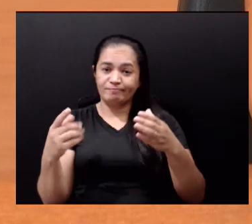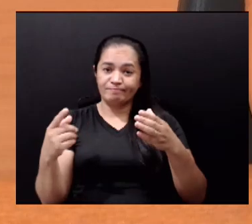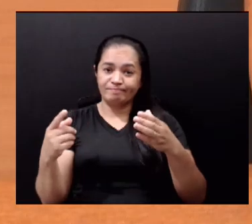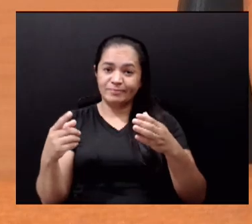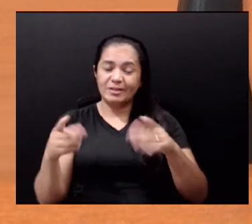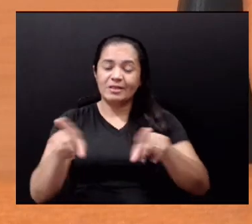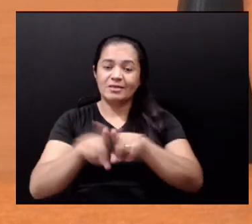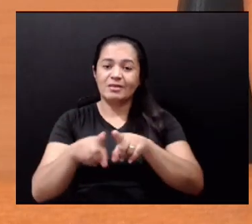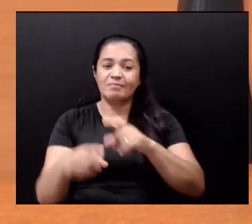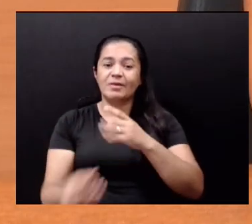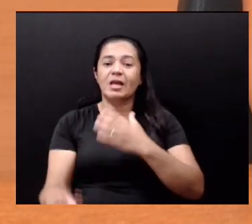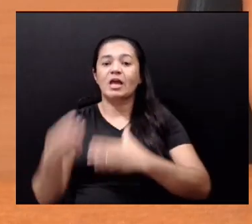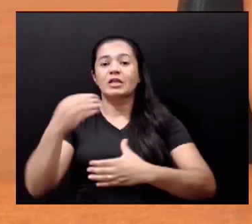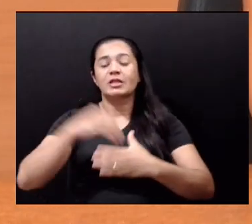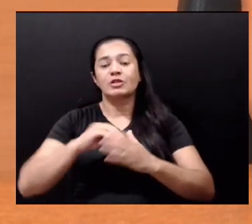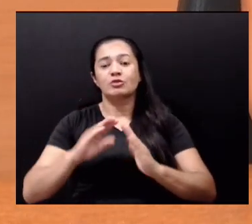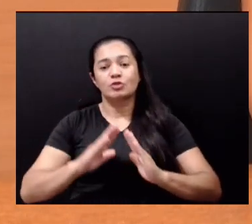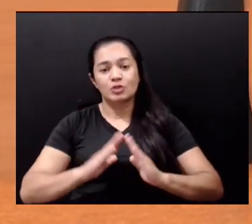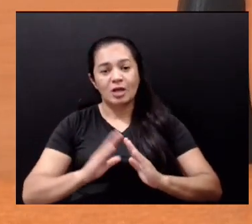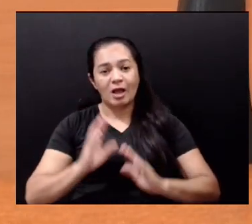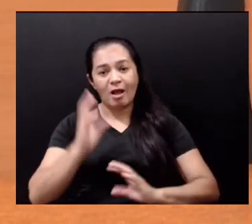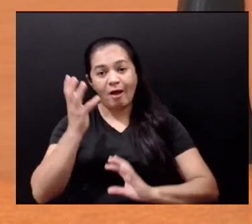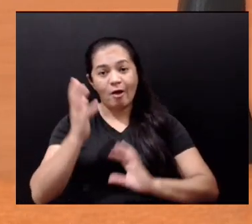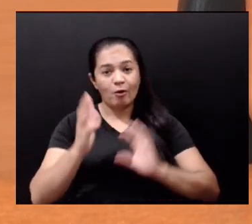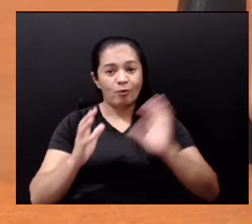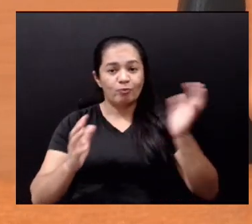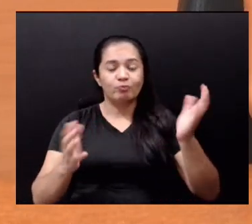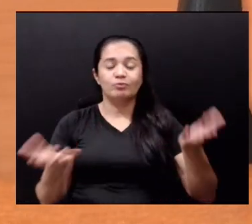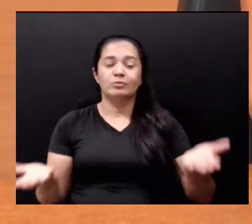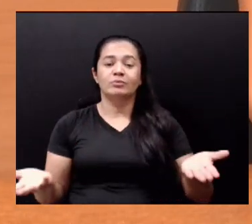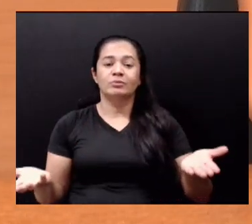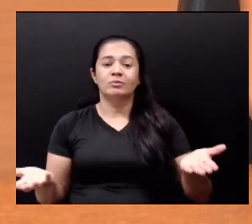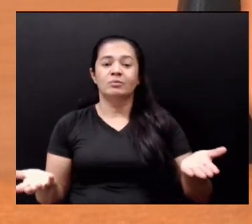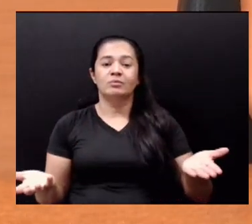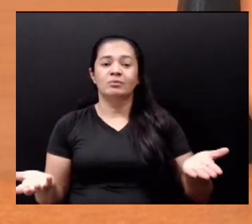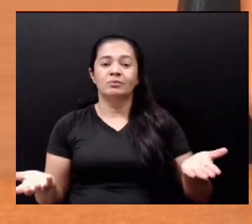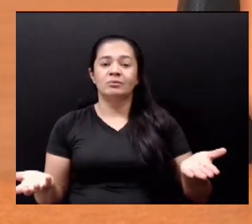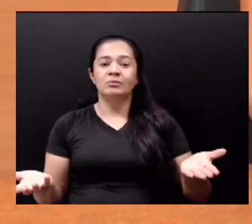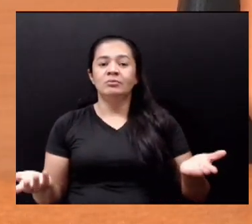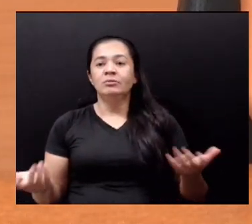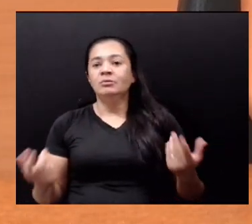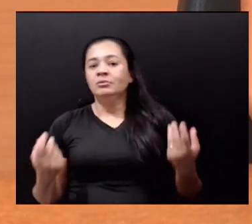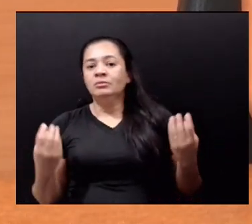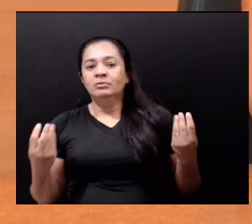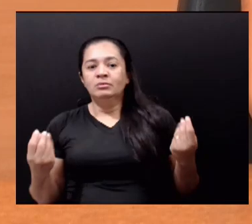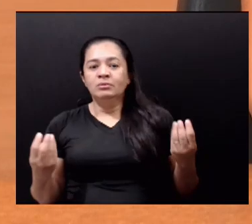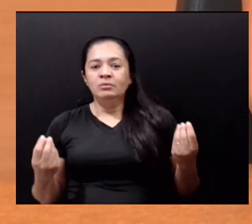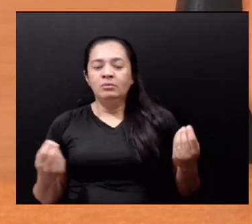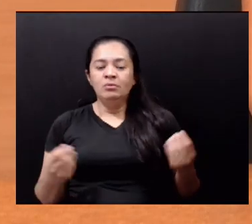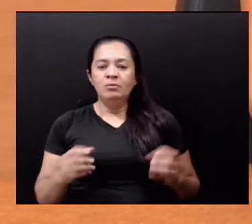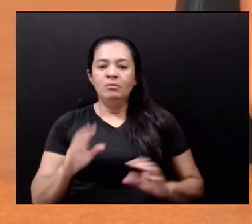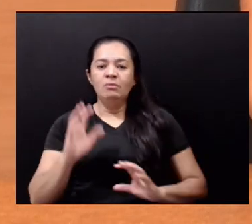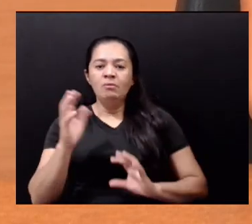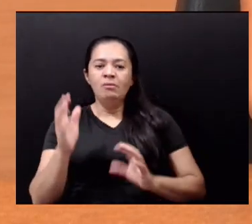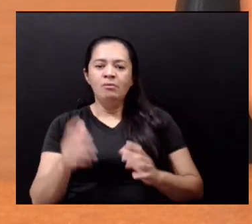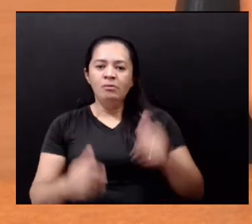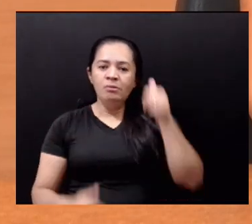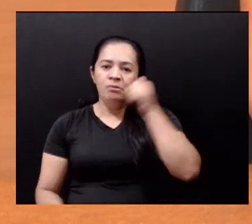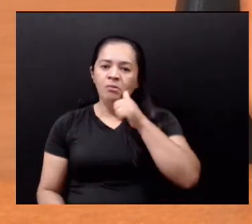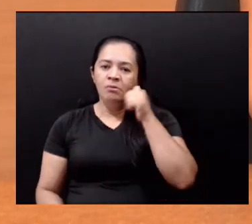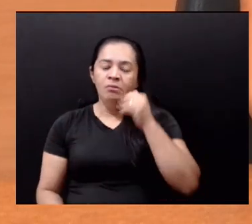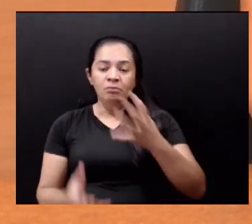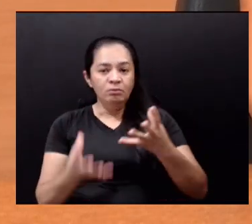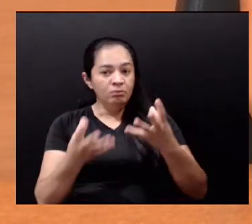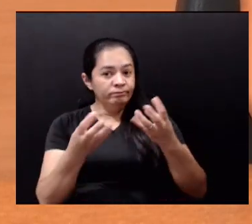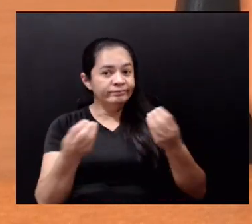de casa, no ambiente doméstico, que acomete muitas mulheres. A gente sabe que o feminicídio é a